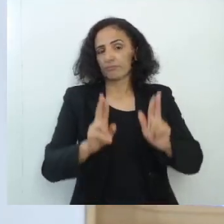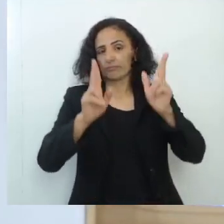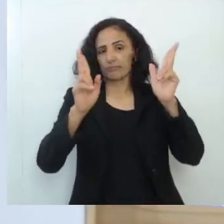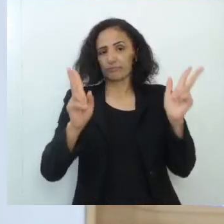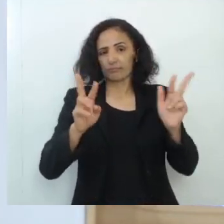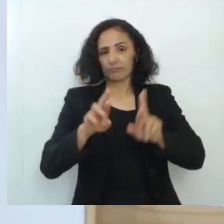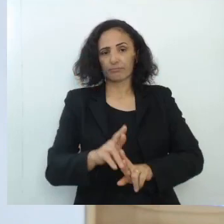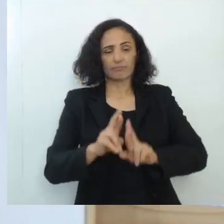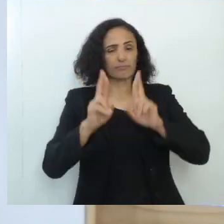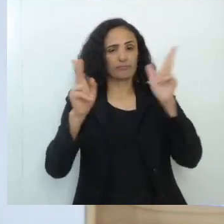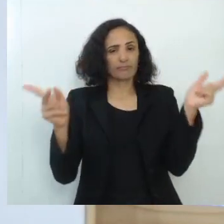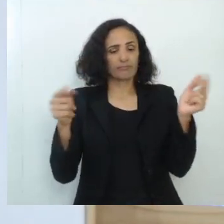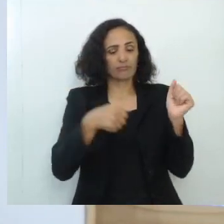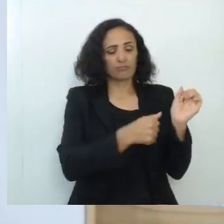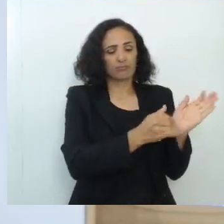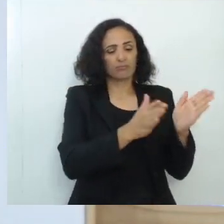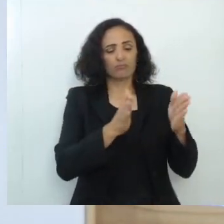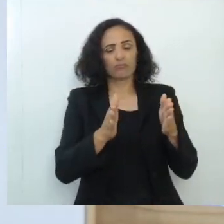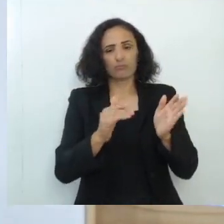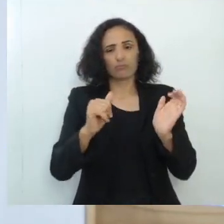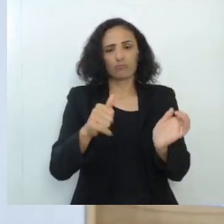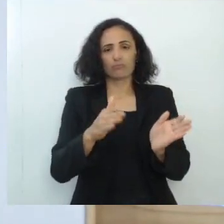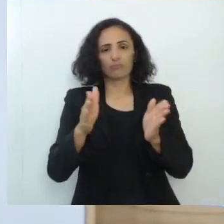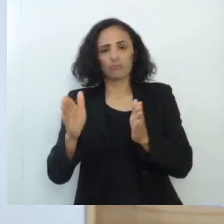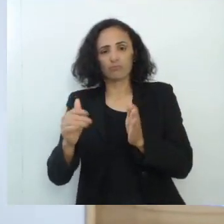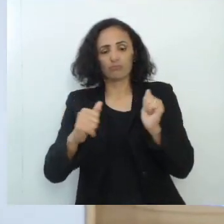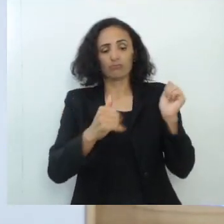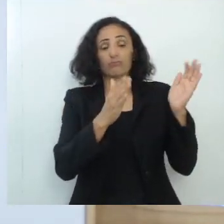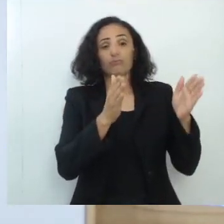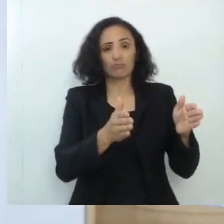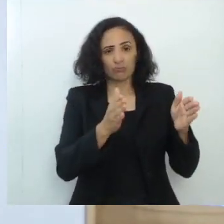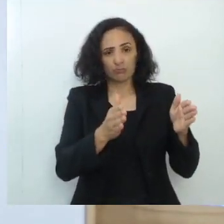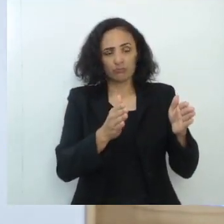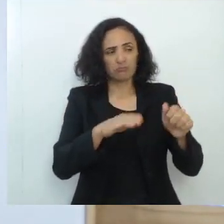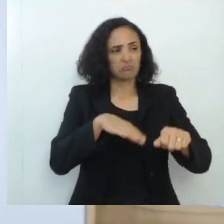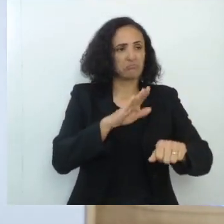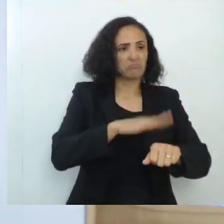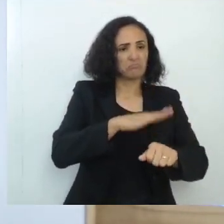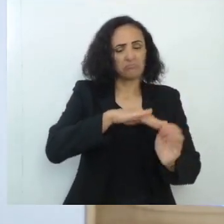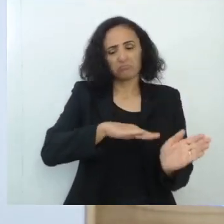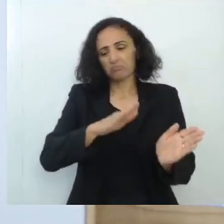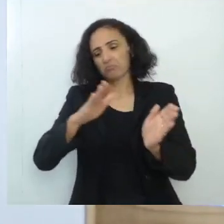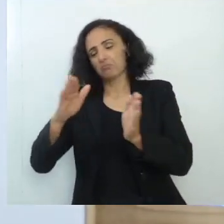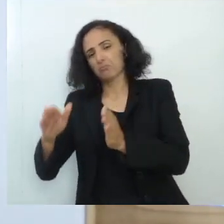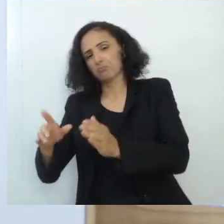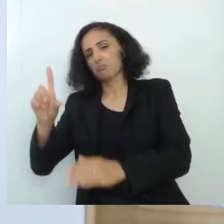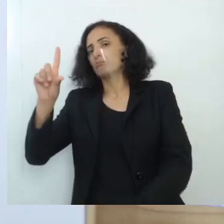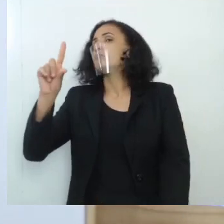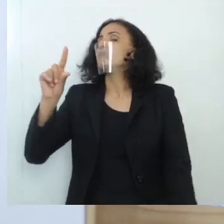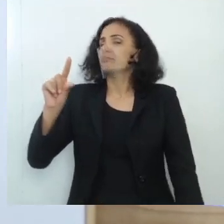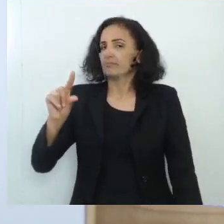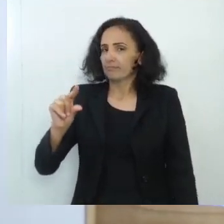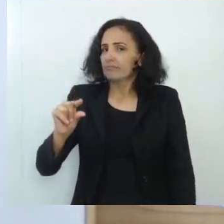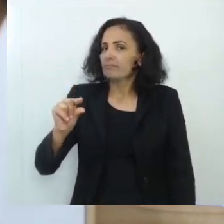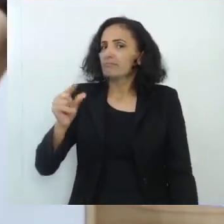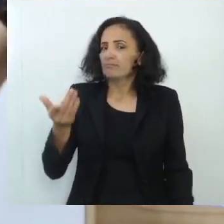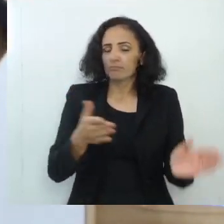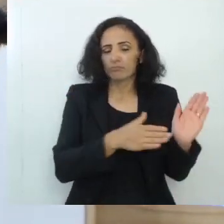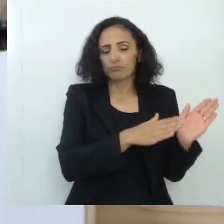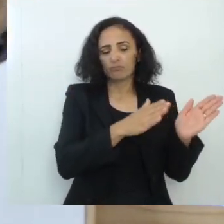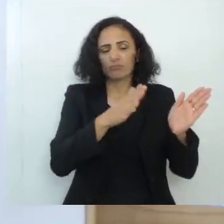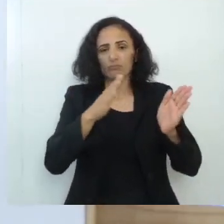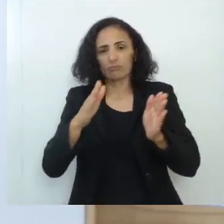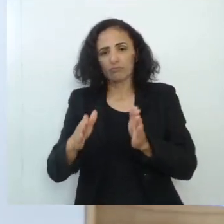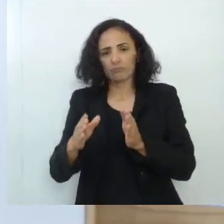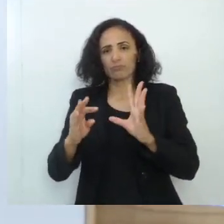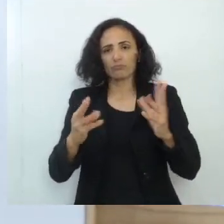o mesmo tempo de duração. Tem um momento que vai durar mais do que o outro. Tem um momento, tem uma planta que a fase haploide dura